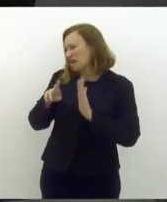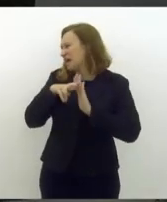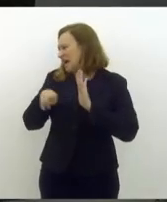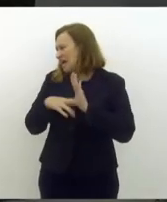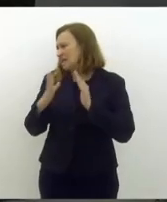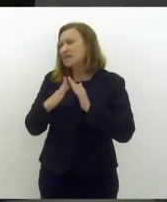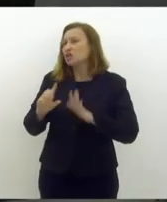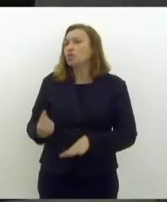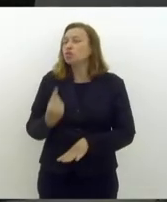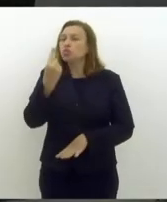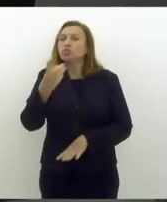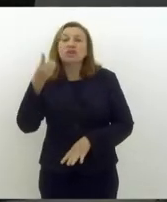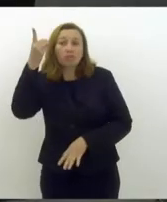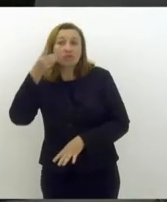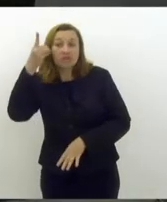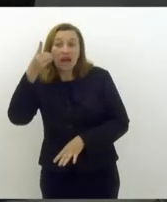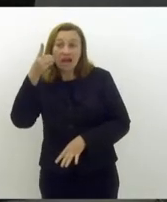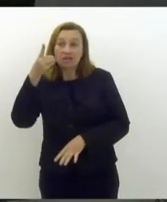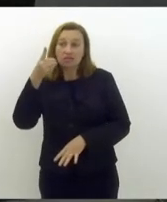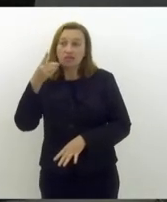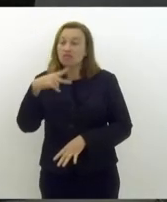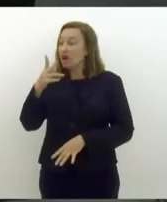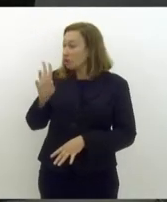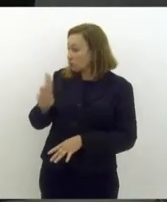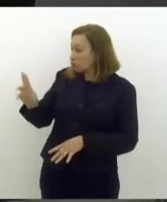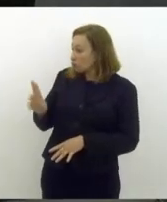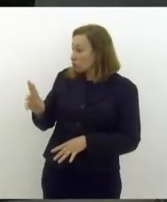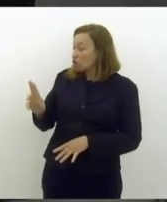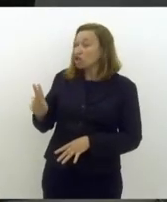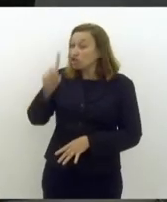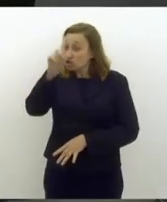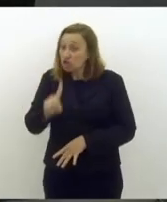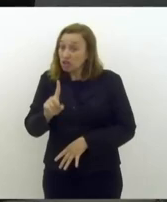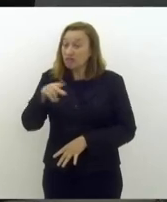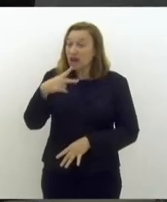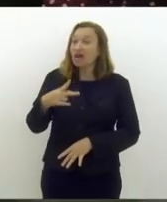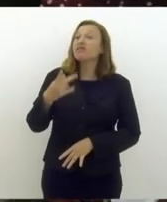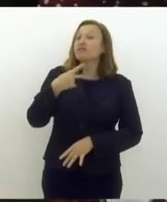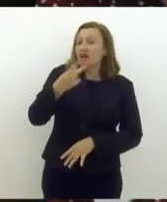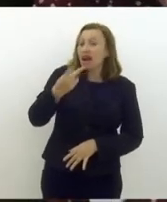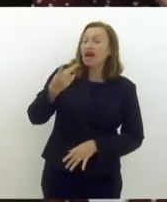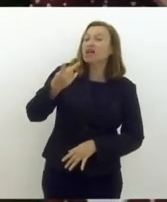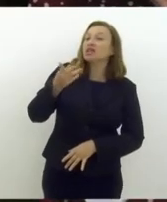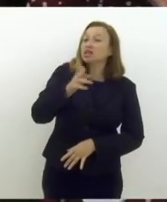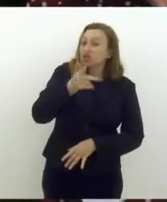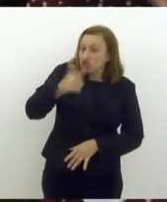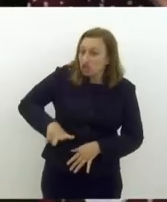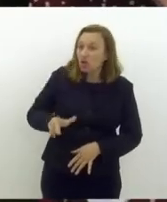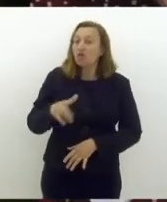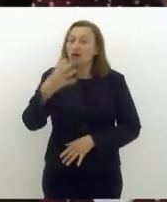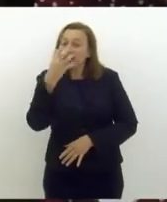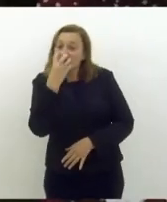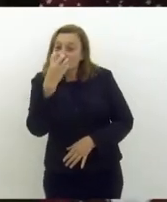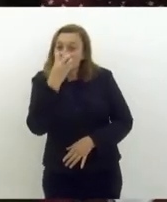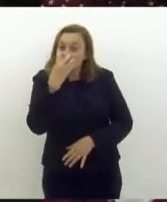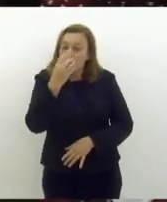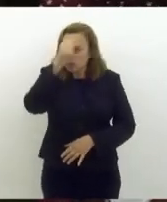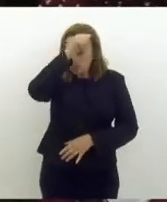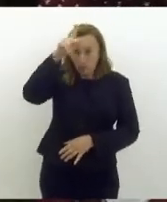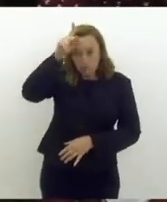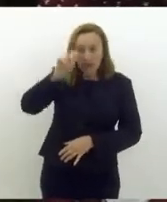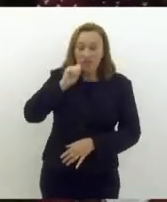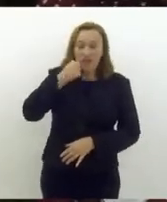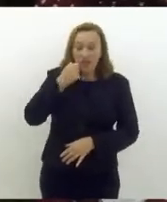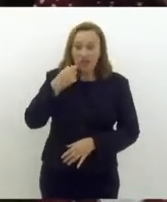diz que quando um deputado é citado ele tem direito de se manifestar vou citar novamente cachorrinho do Prefeito o senhor Deputado Guilherme